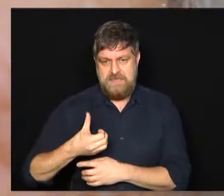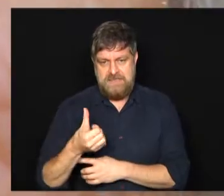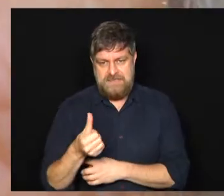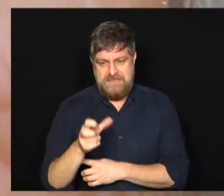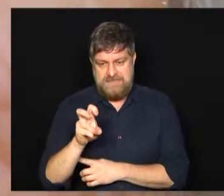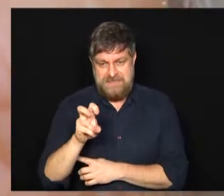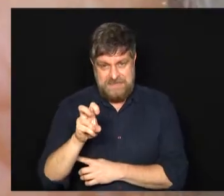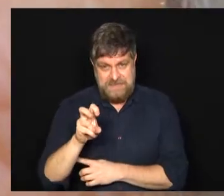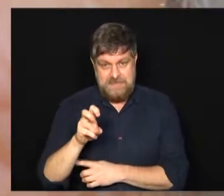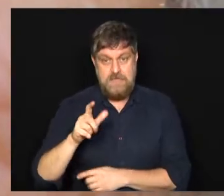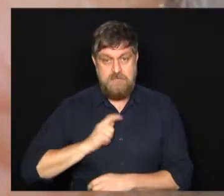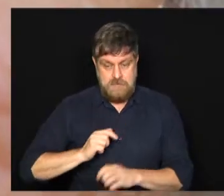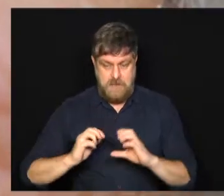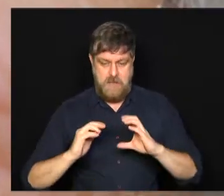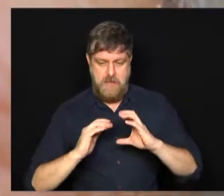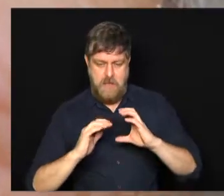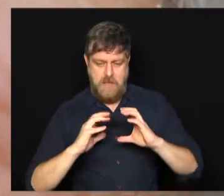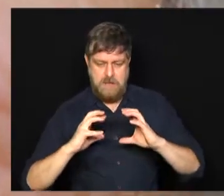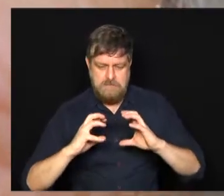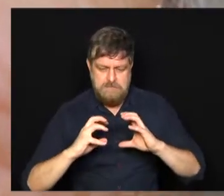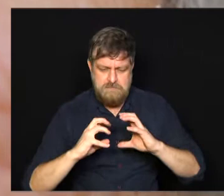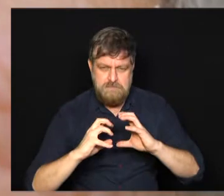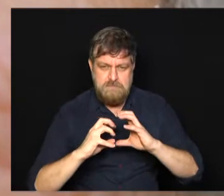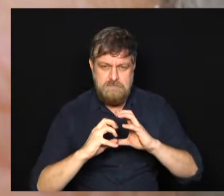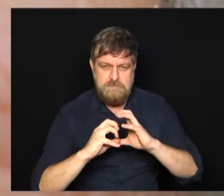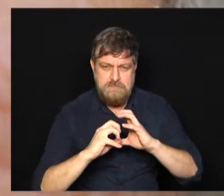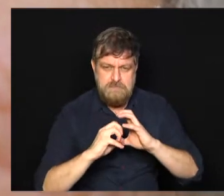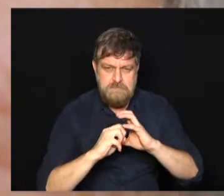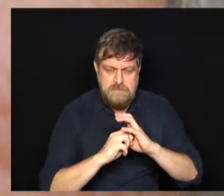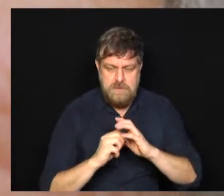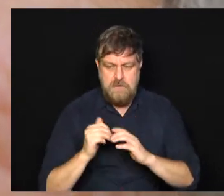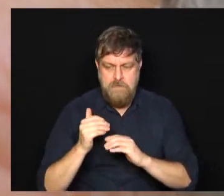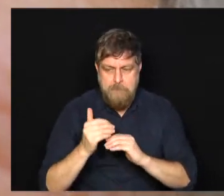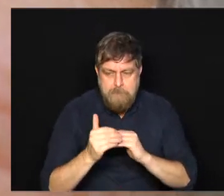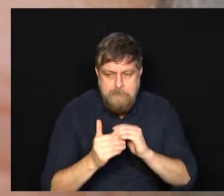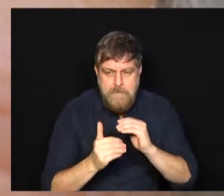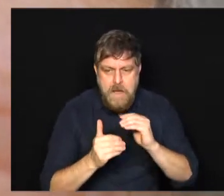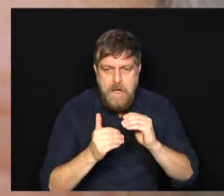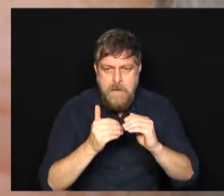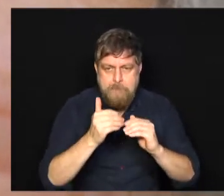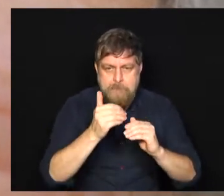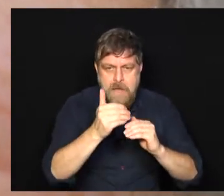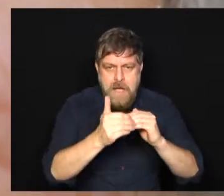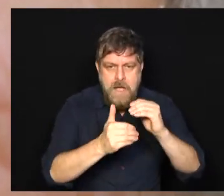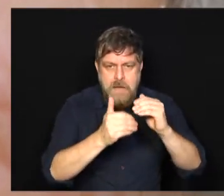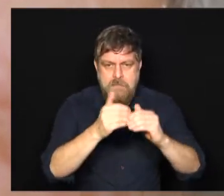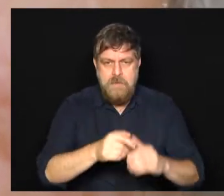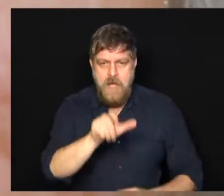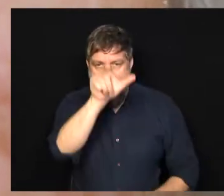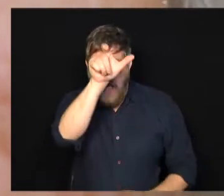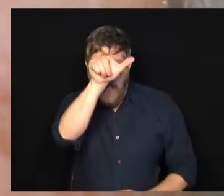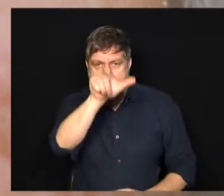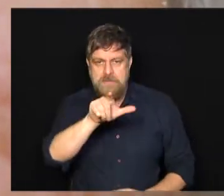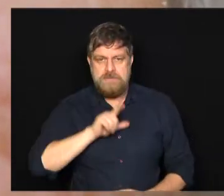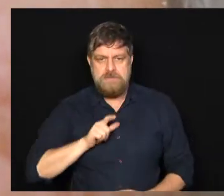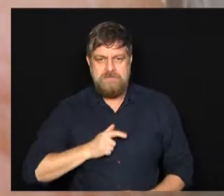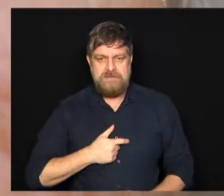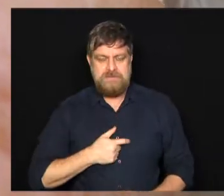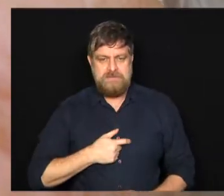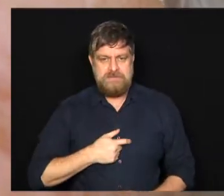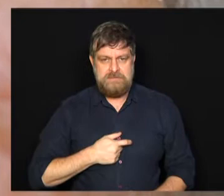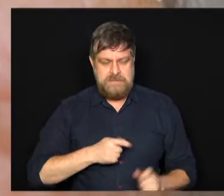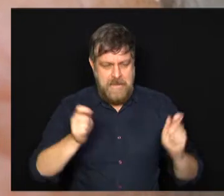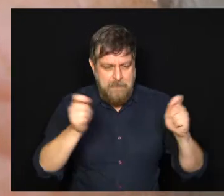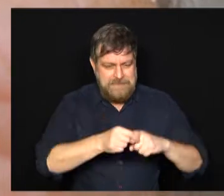a doença de Alzheimer tem aquela evolução progressiva de forma que o paciente vai perdendo as suas